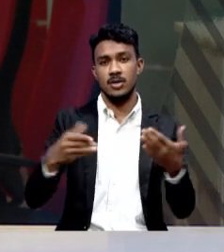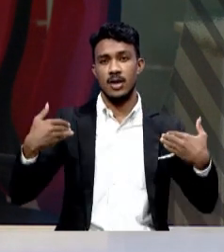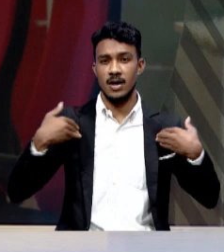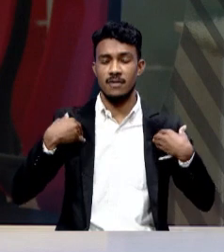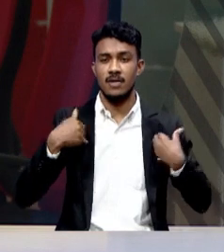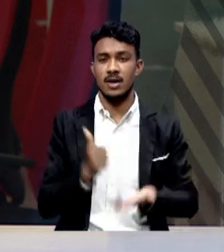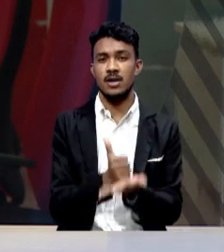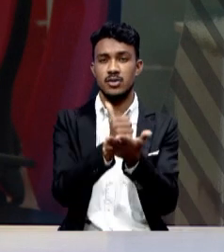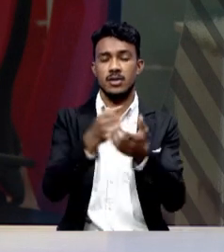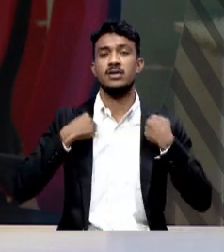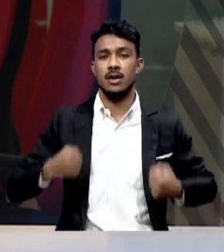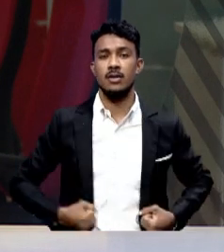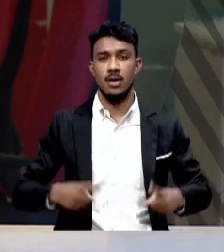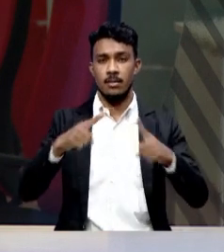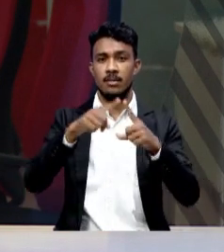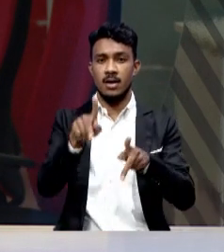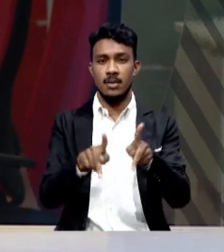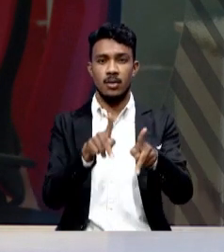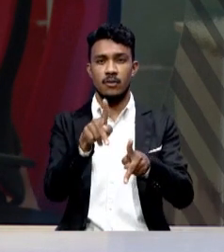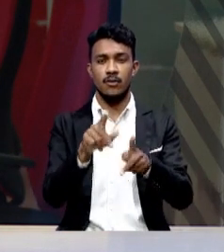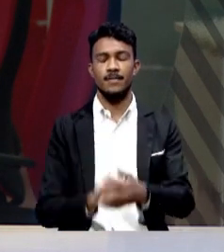tratamento saúde ba povo.